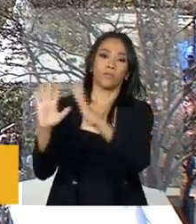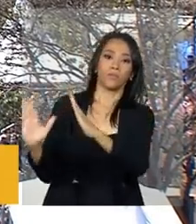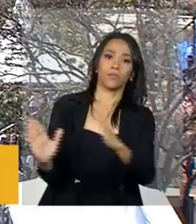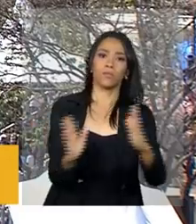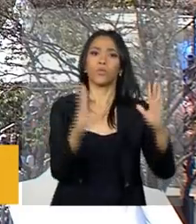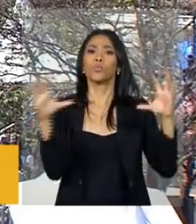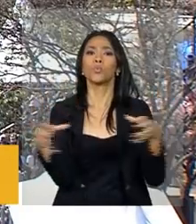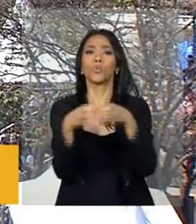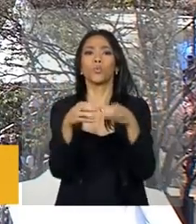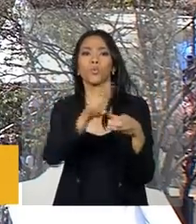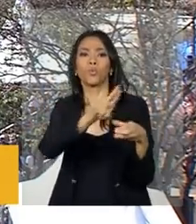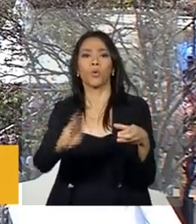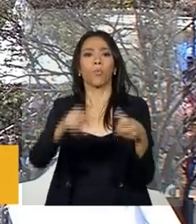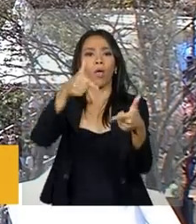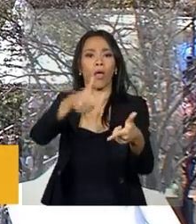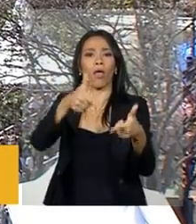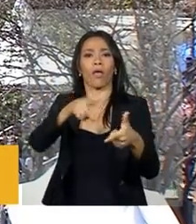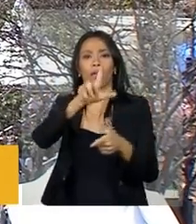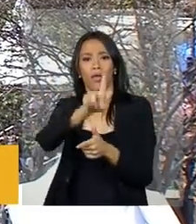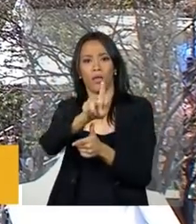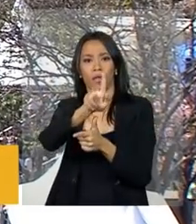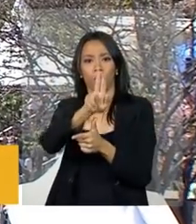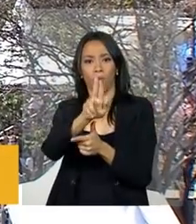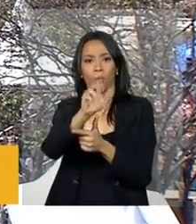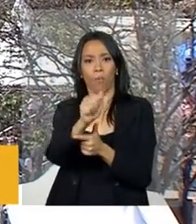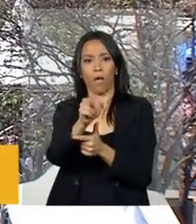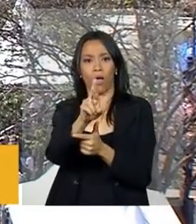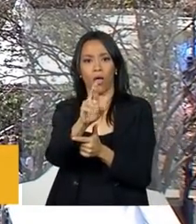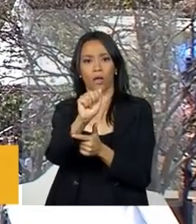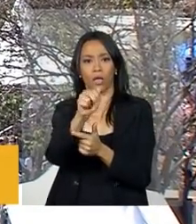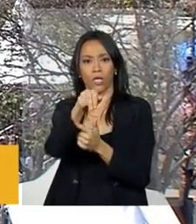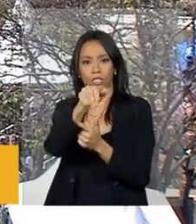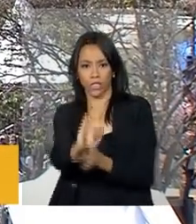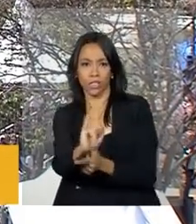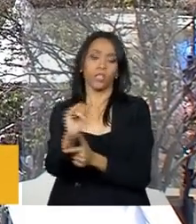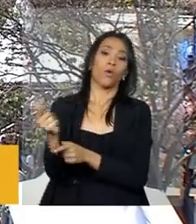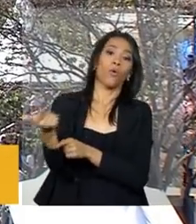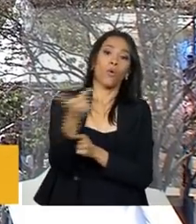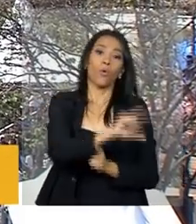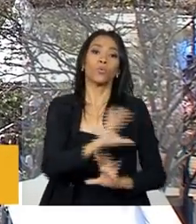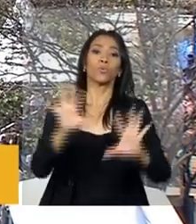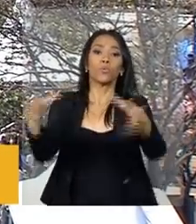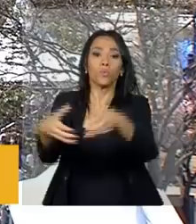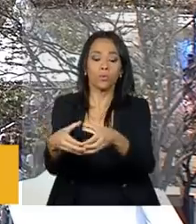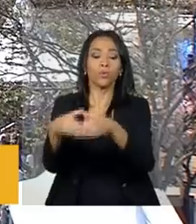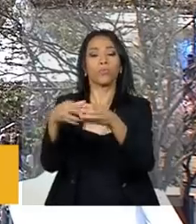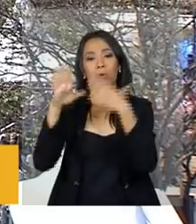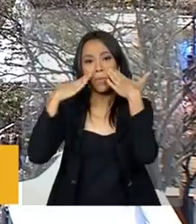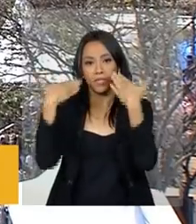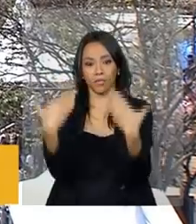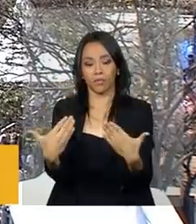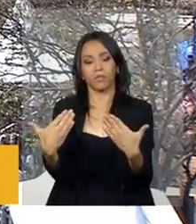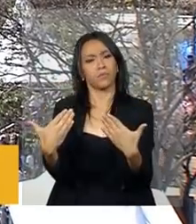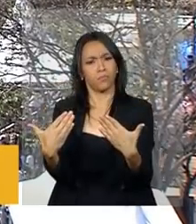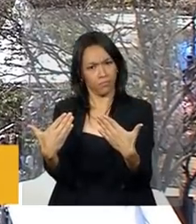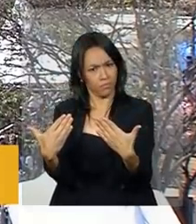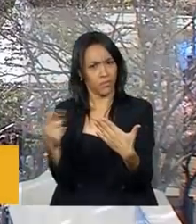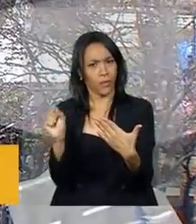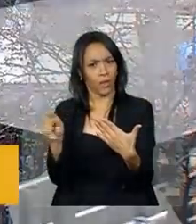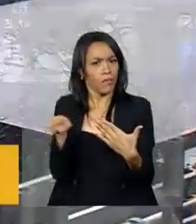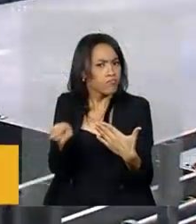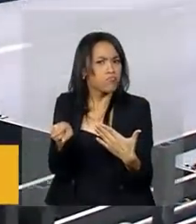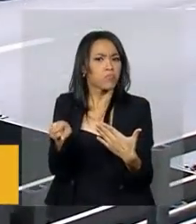temos a participação do 11º Grupo de Artilharia Antiaérea, com destaque para os